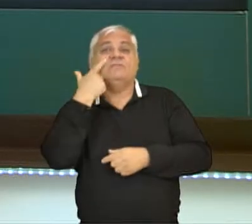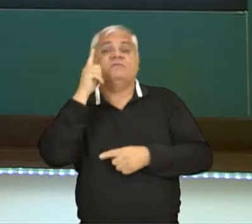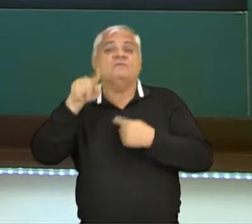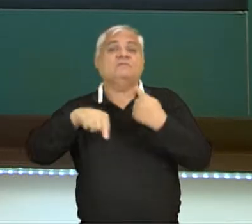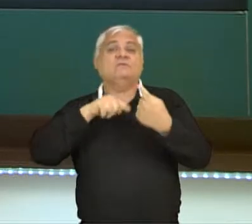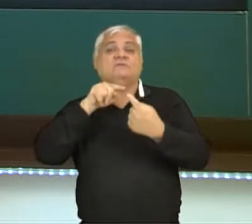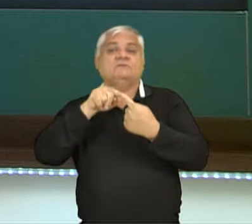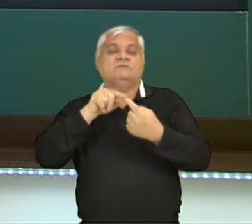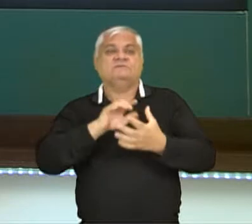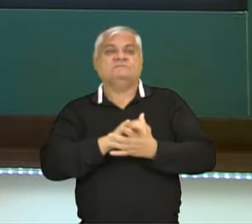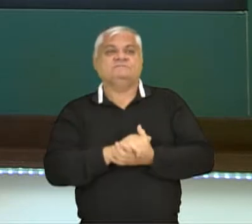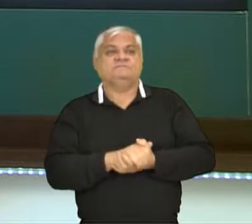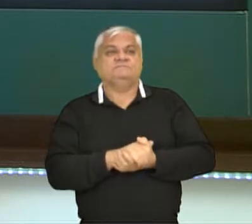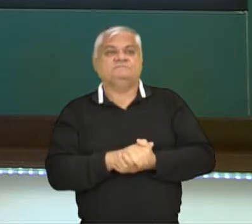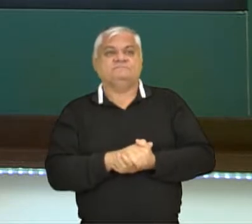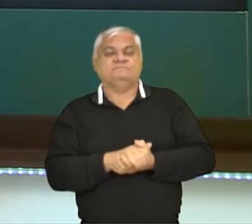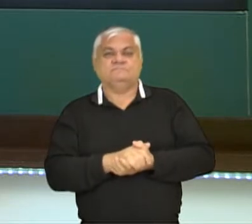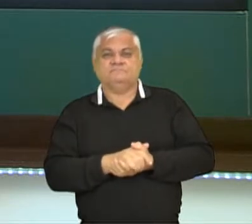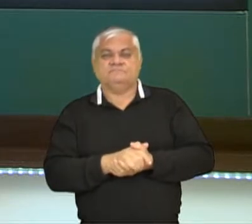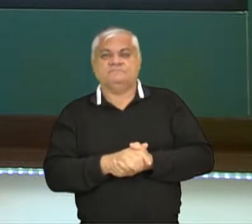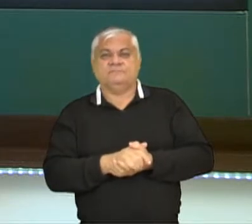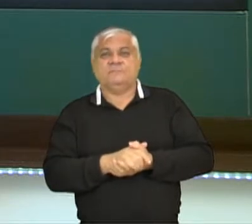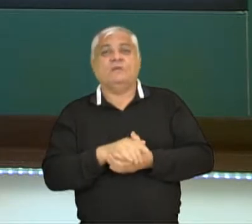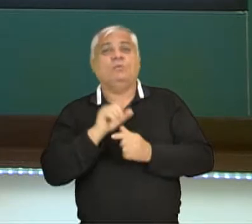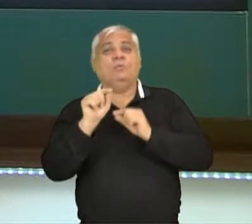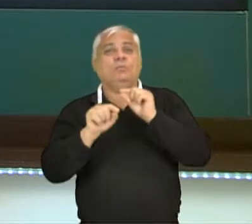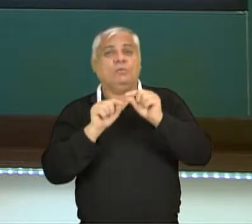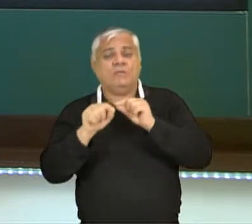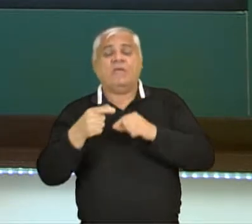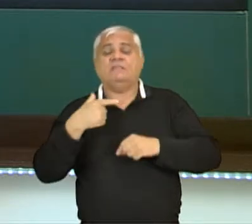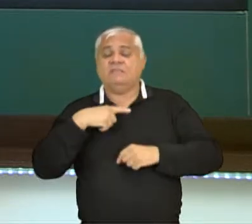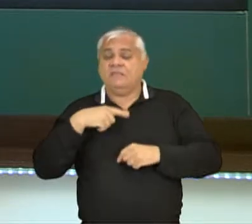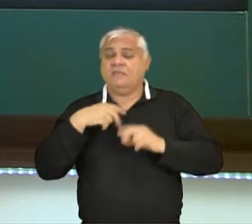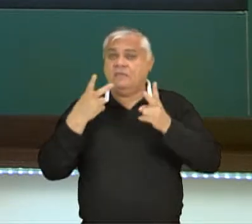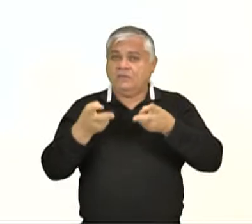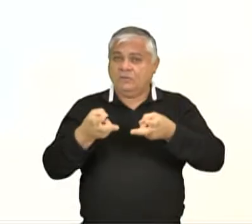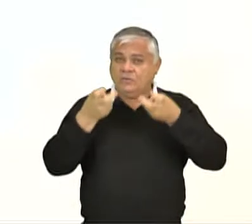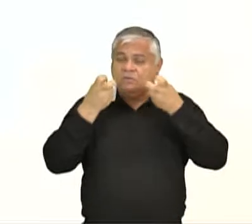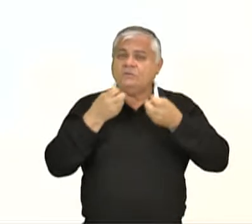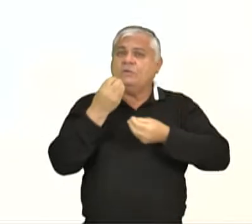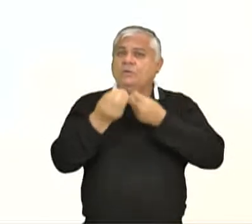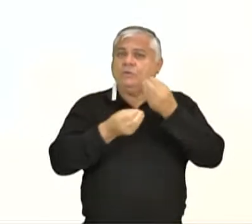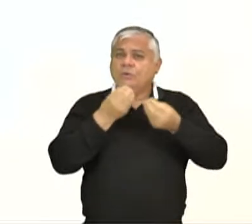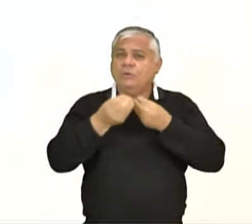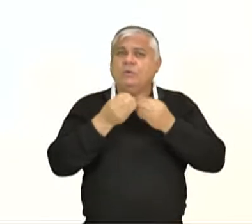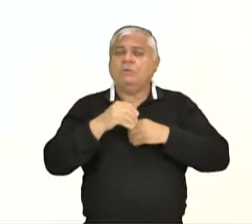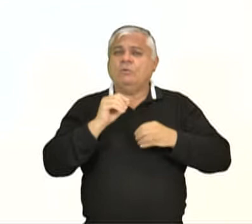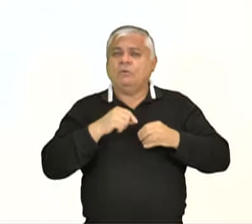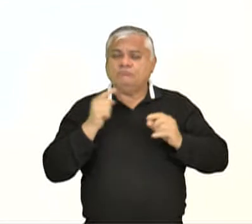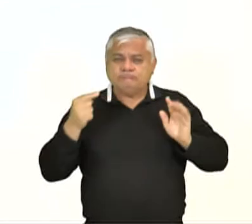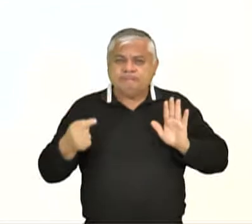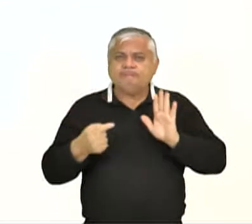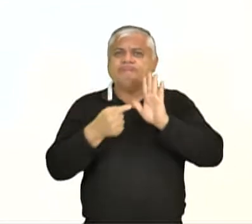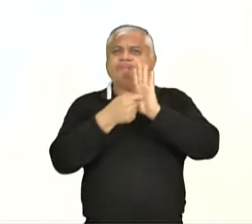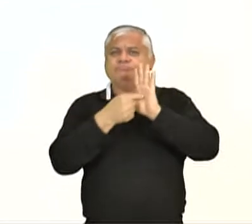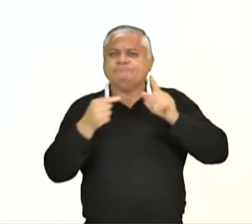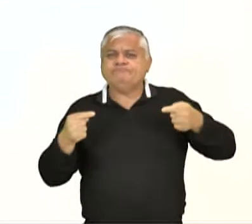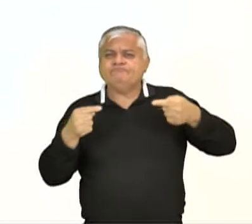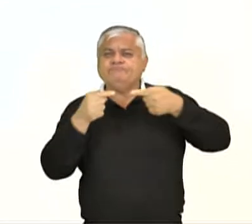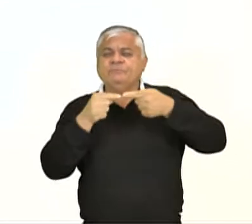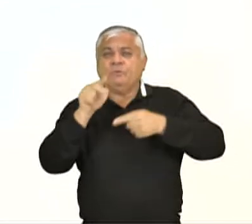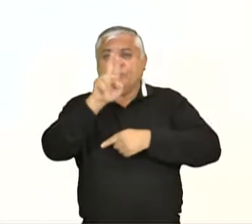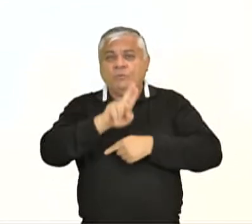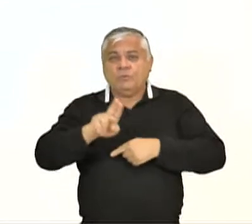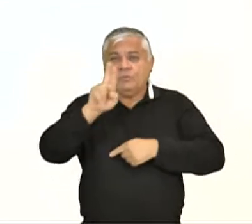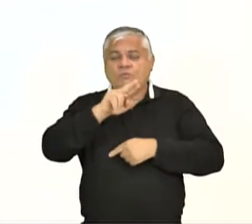os objetivos? Percebam que nossos objetivos consistem em reconhecer o efeito de sentido decorrente do uso